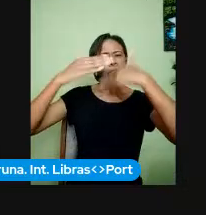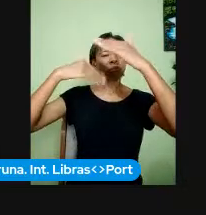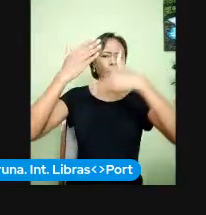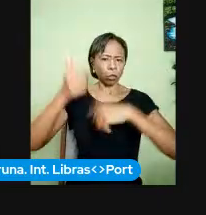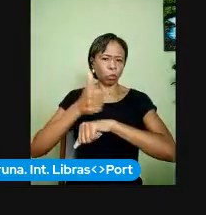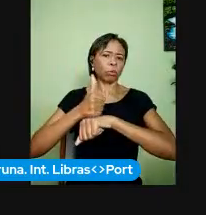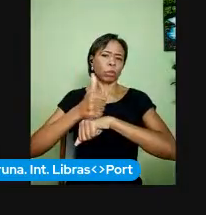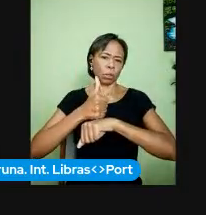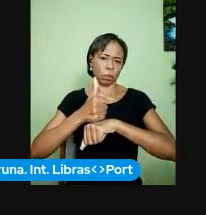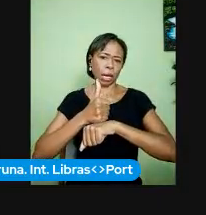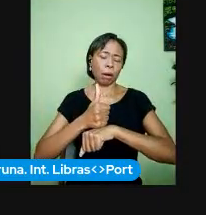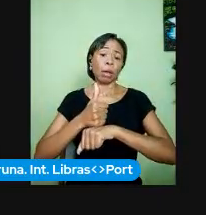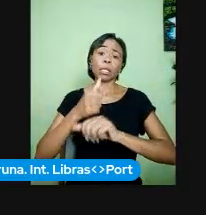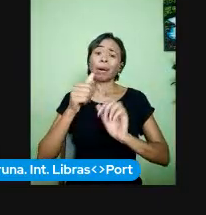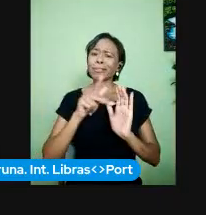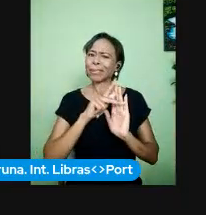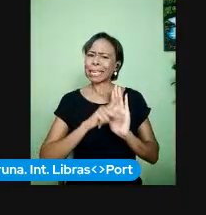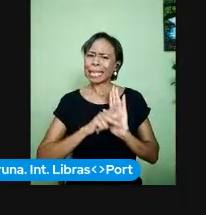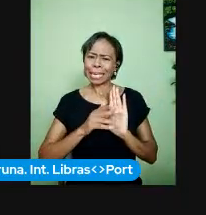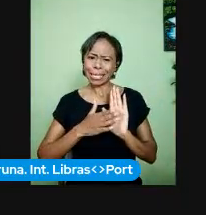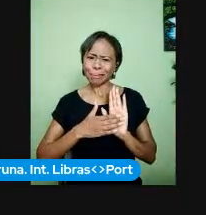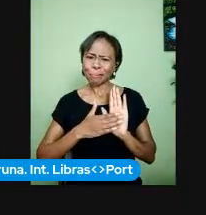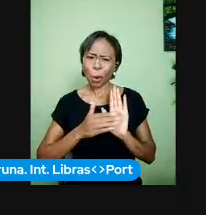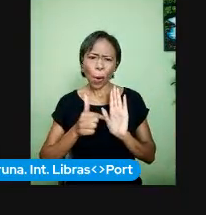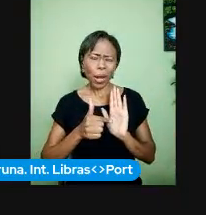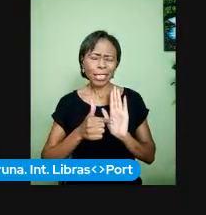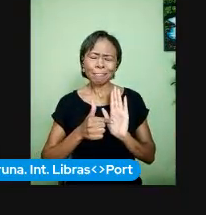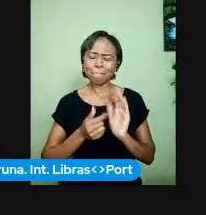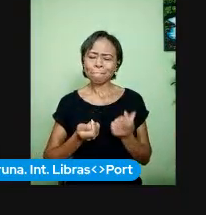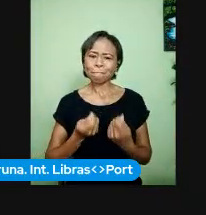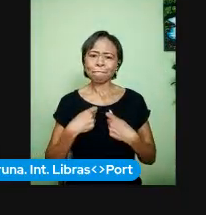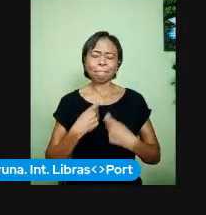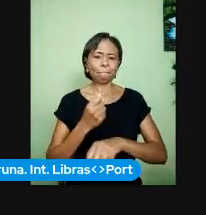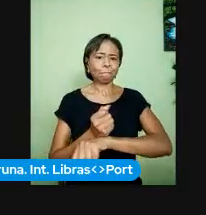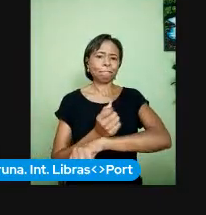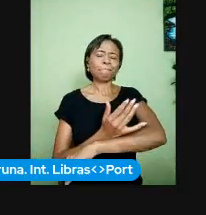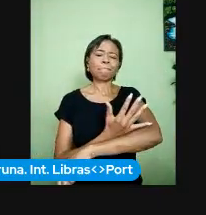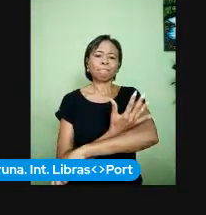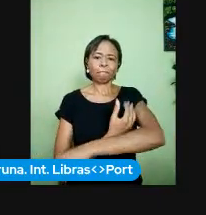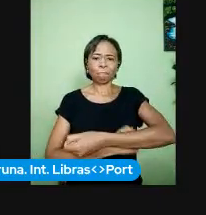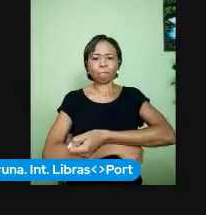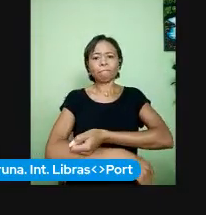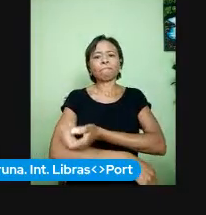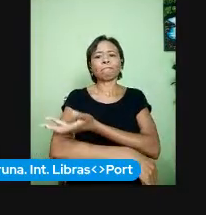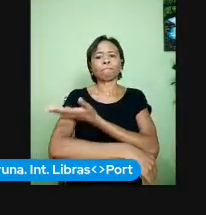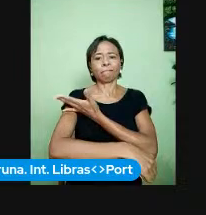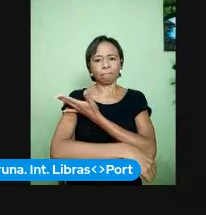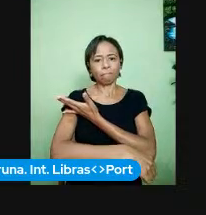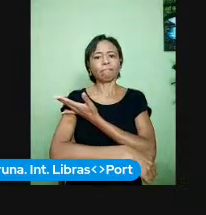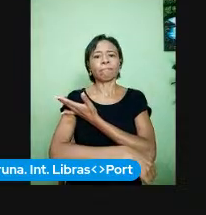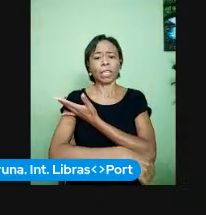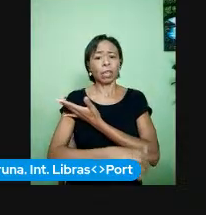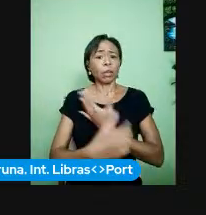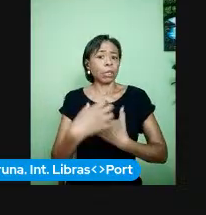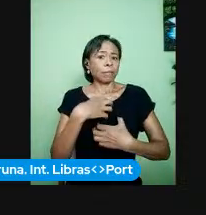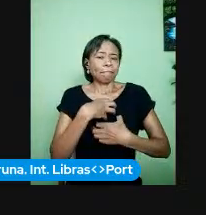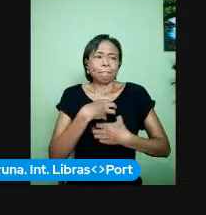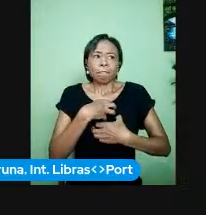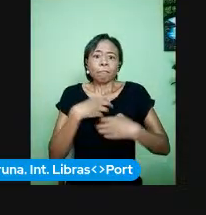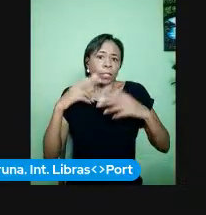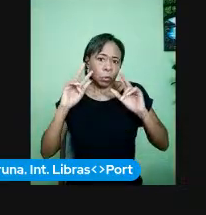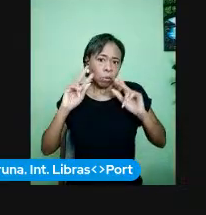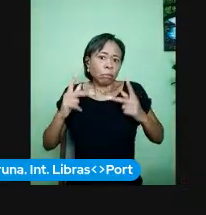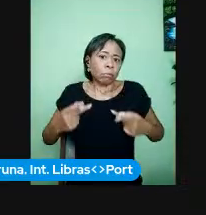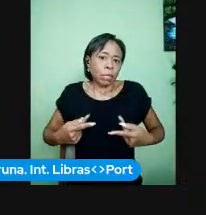está me dando muita emoção como gestor público e como também um ser humano, né? Que é uma